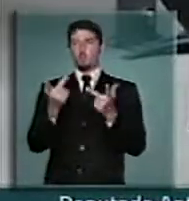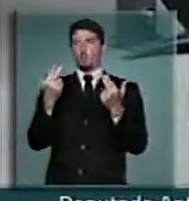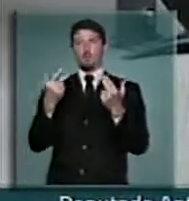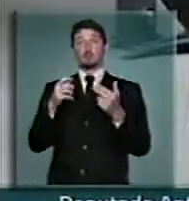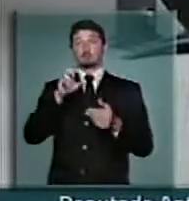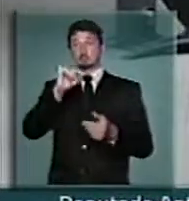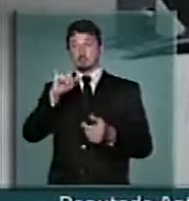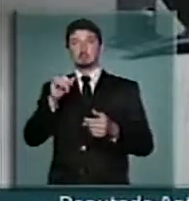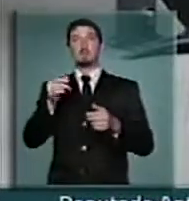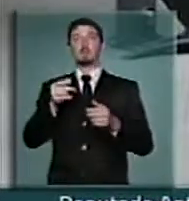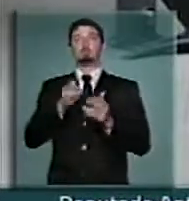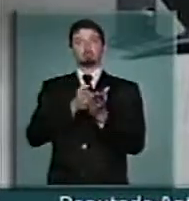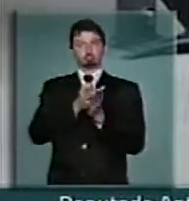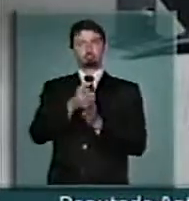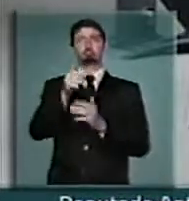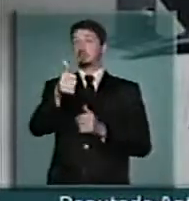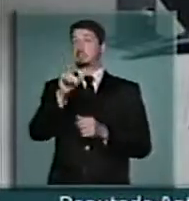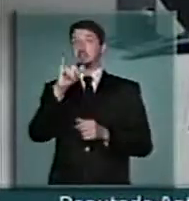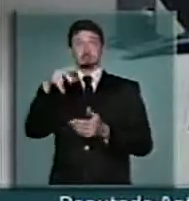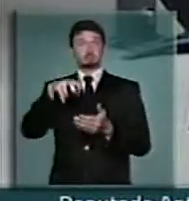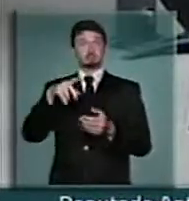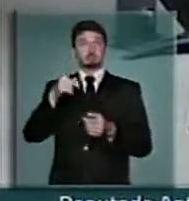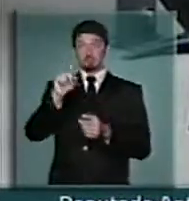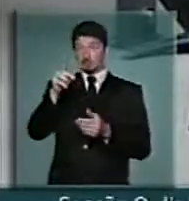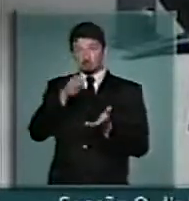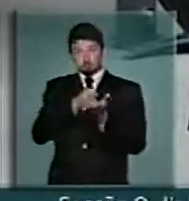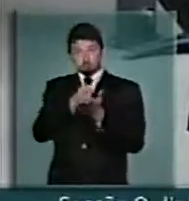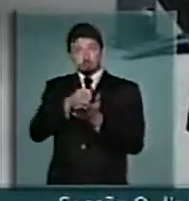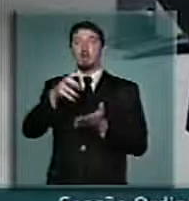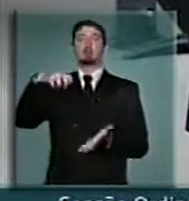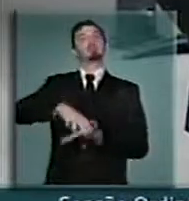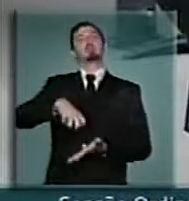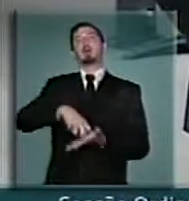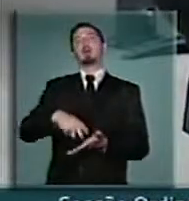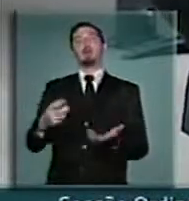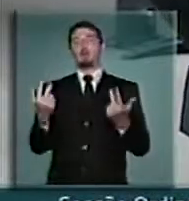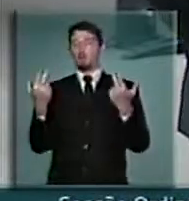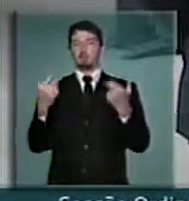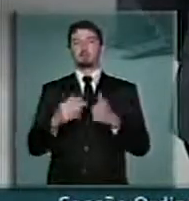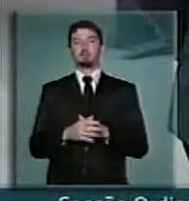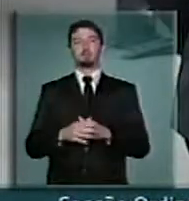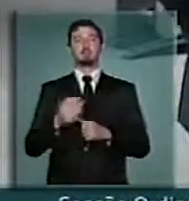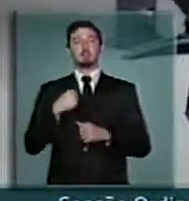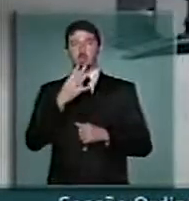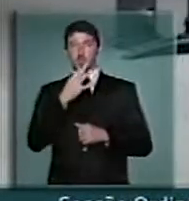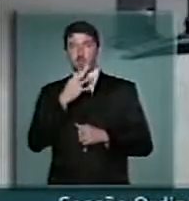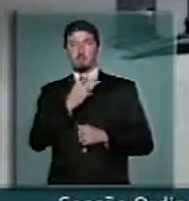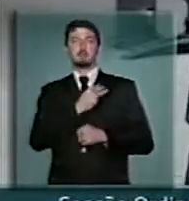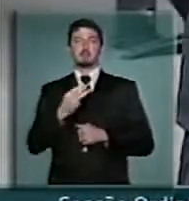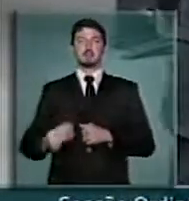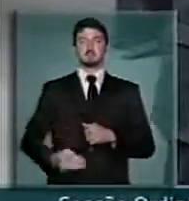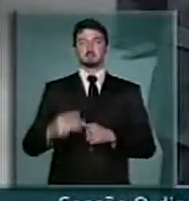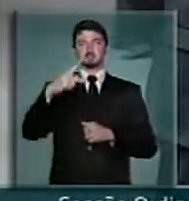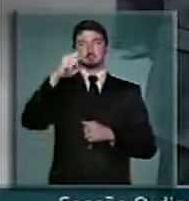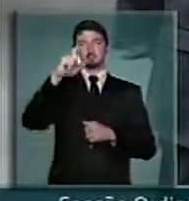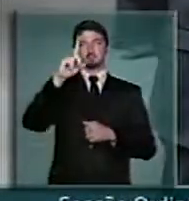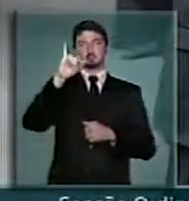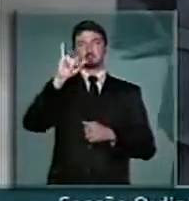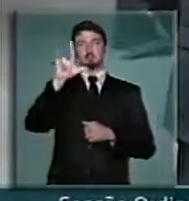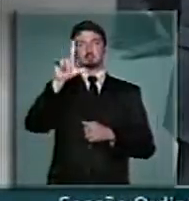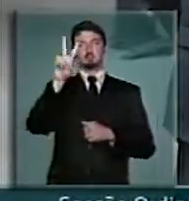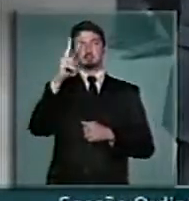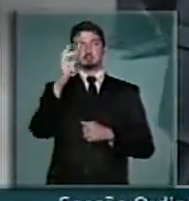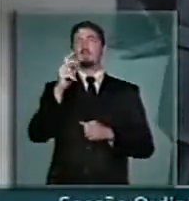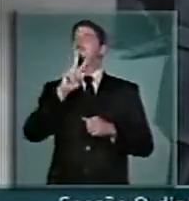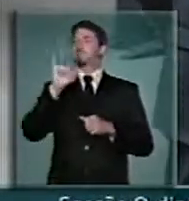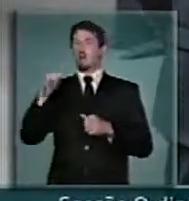tem o nosso total apoio nessa iniciativa. Pelo que conheço do ministro Alexandre Padilha, ele também irá apoiar,